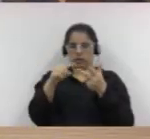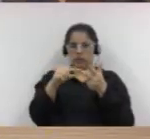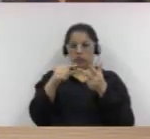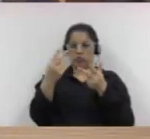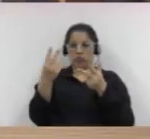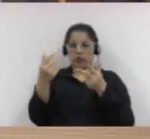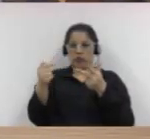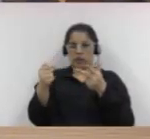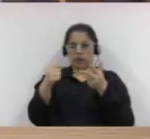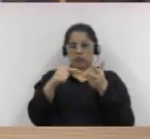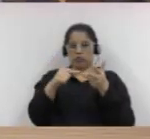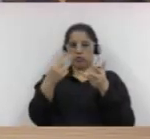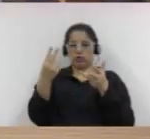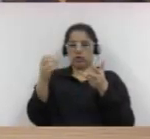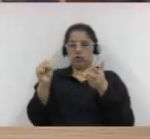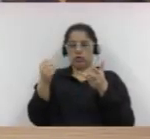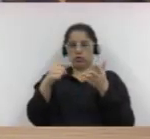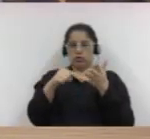Porém,